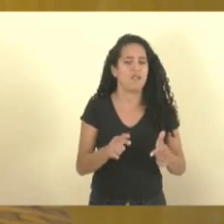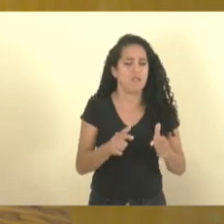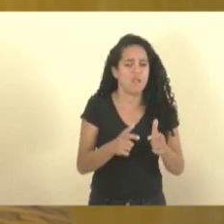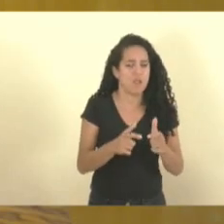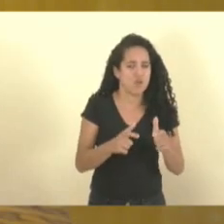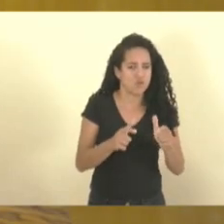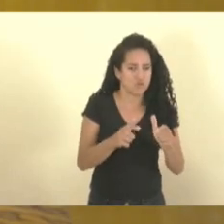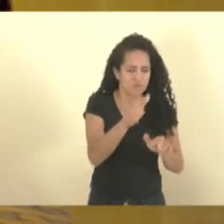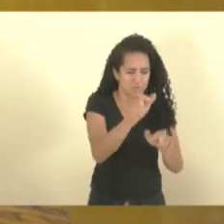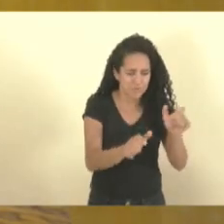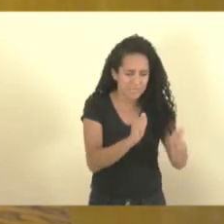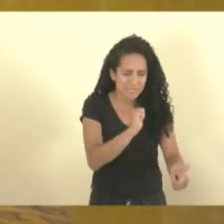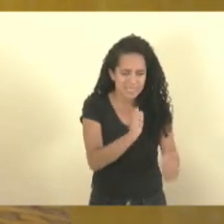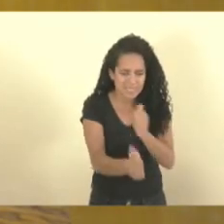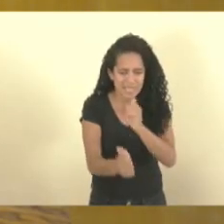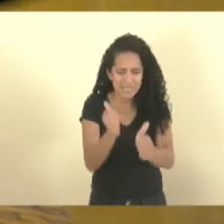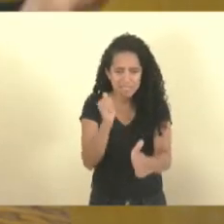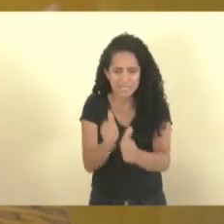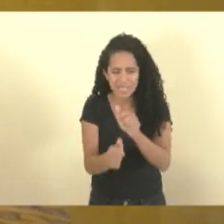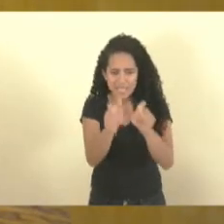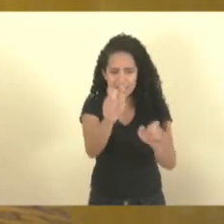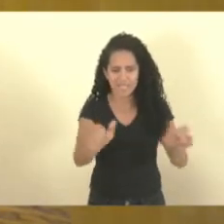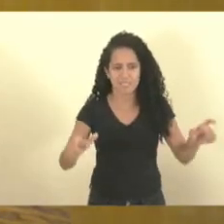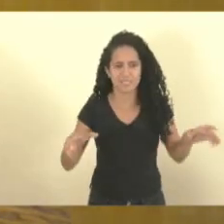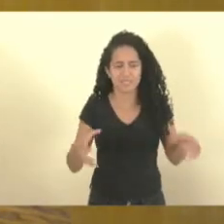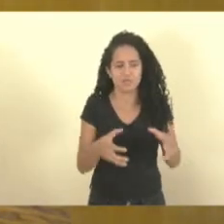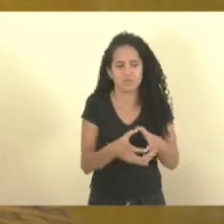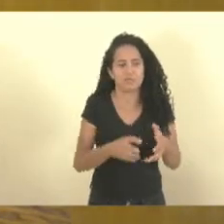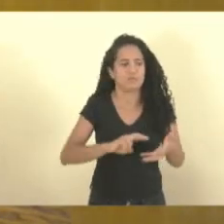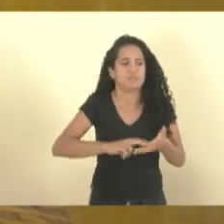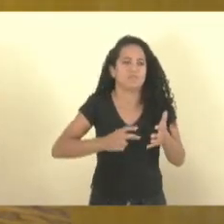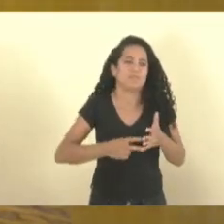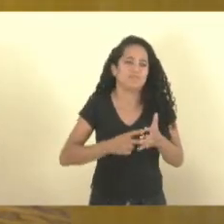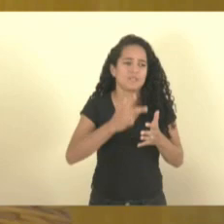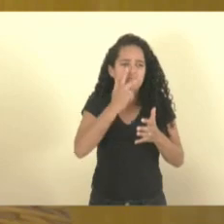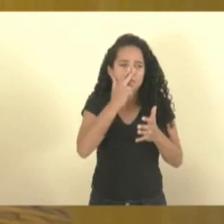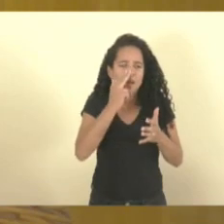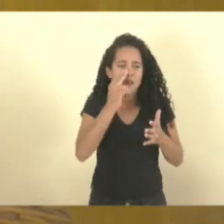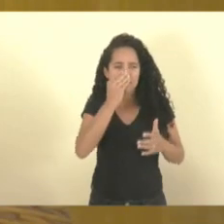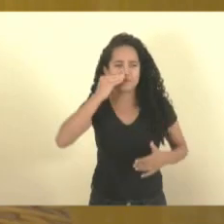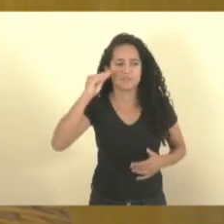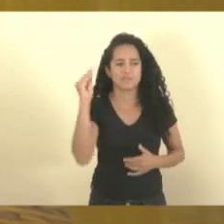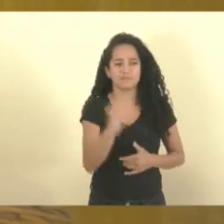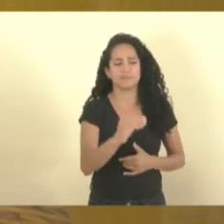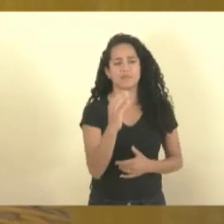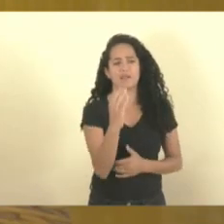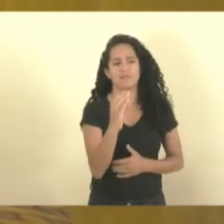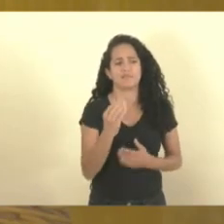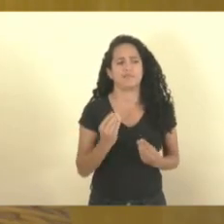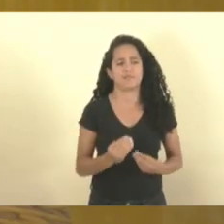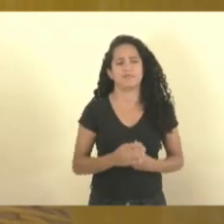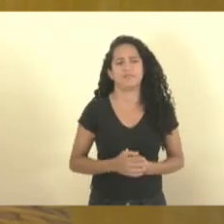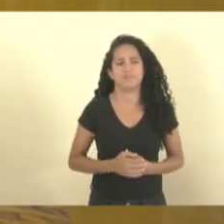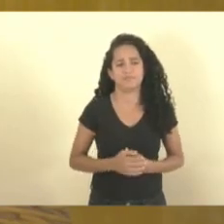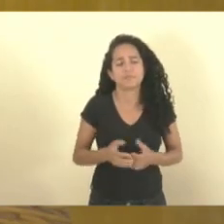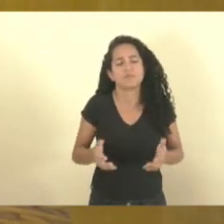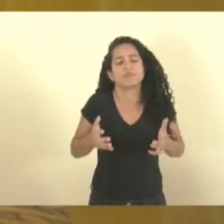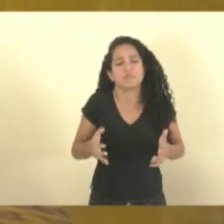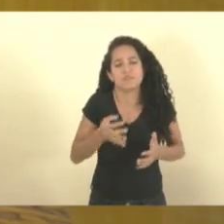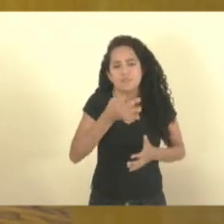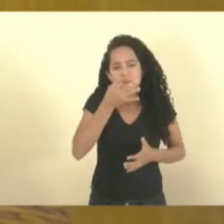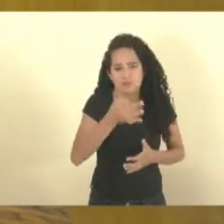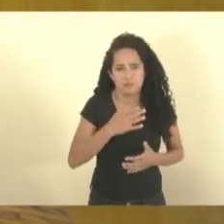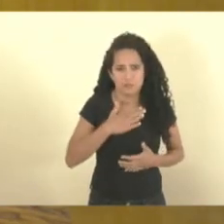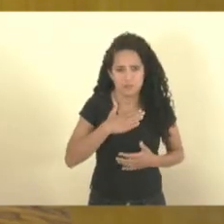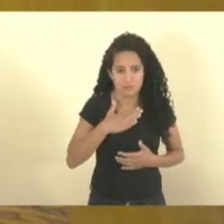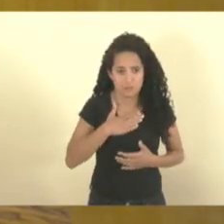os jogadores e todo o grupo, está desrespeitando a Cariacica principalmente. Então eu queria sugerir aqui